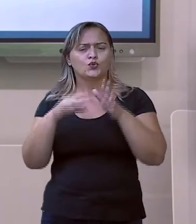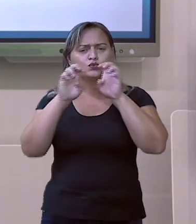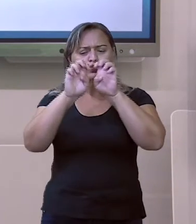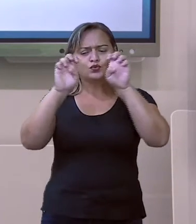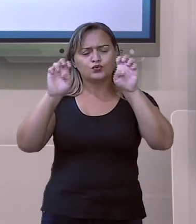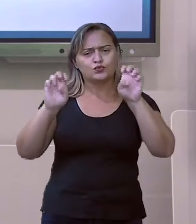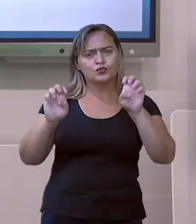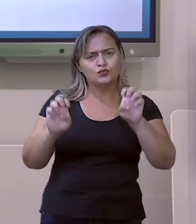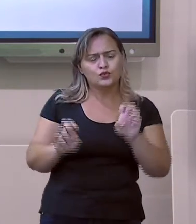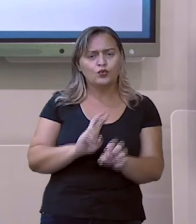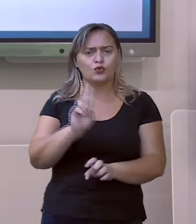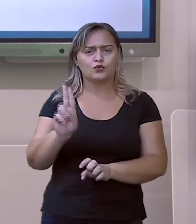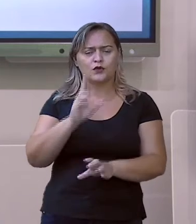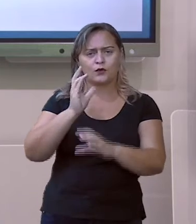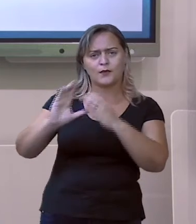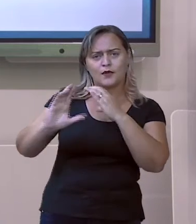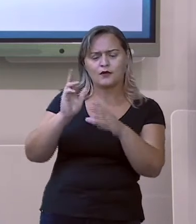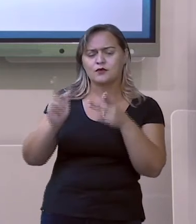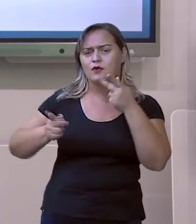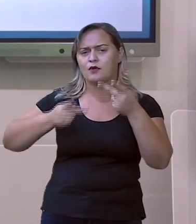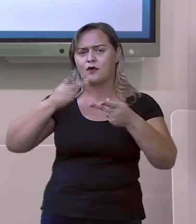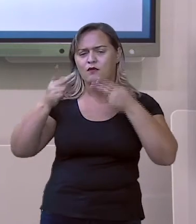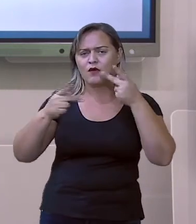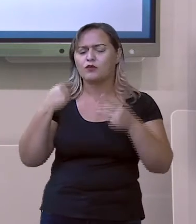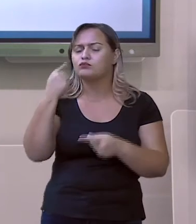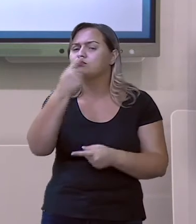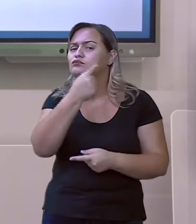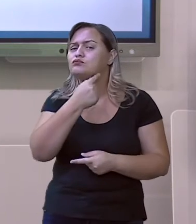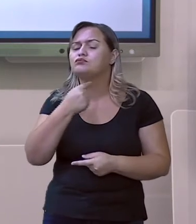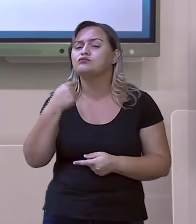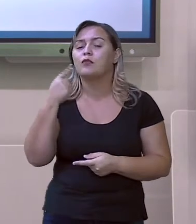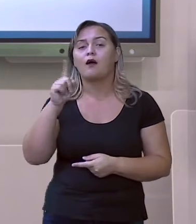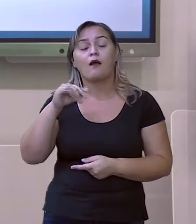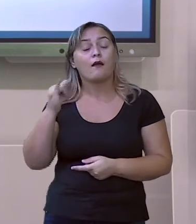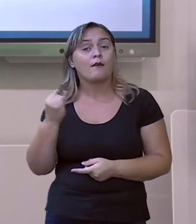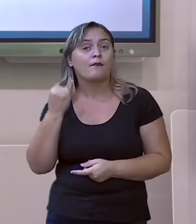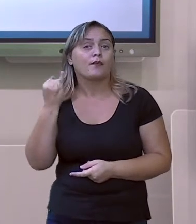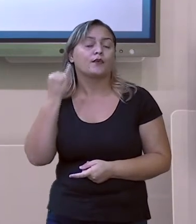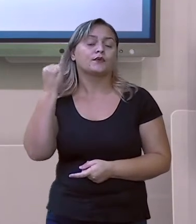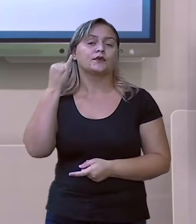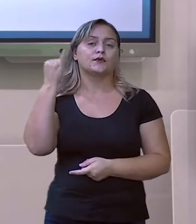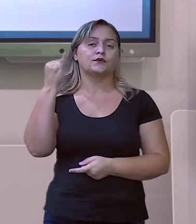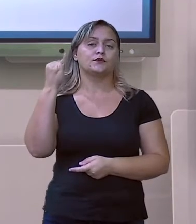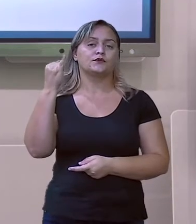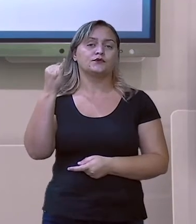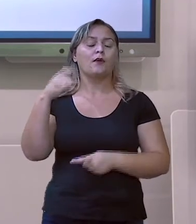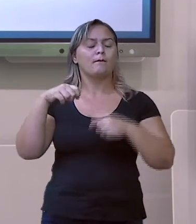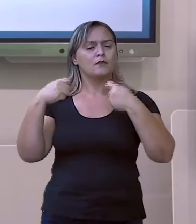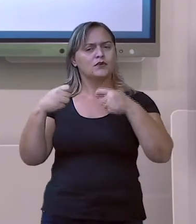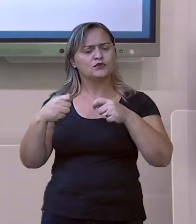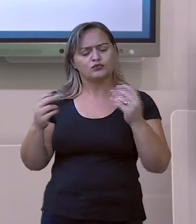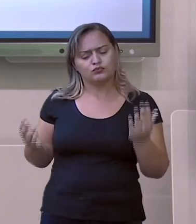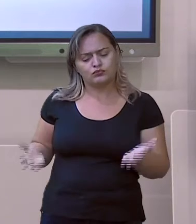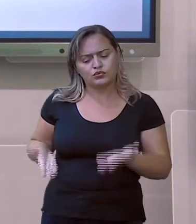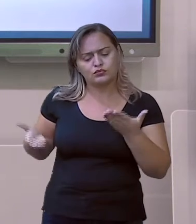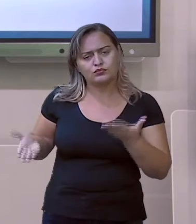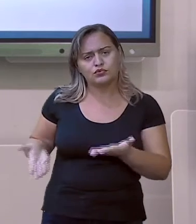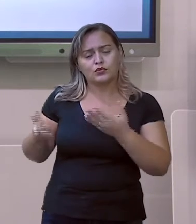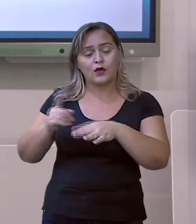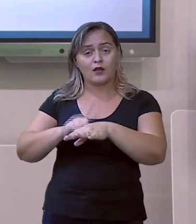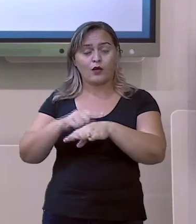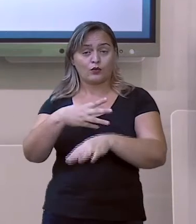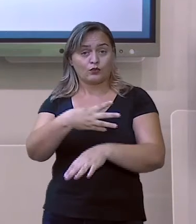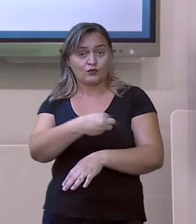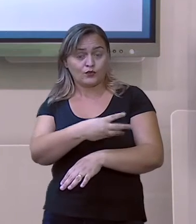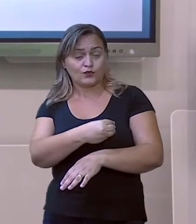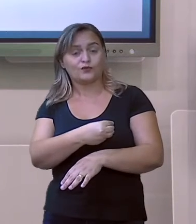lábio, bochecha, língua, é muito importante, porque estão fracas, né, flácidas, e isso é uma das principais características